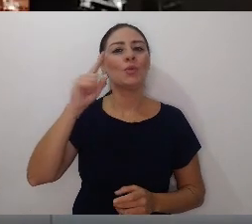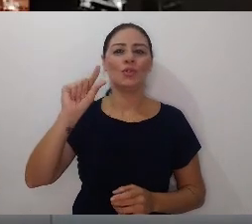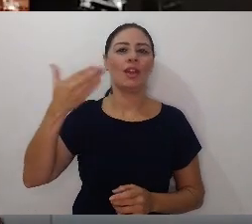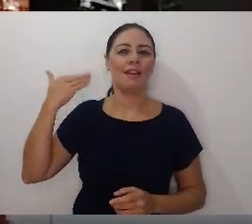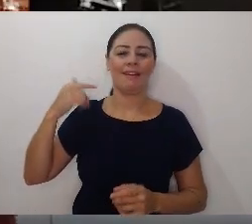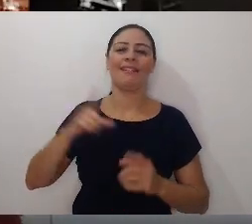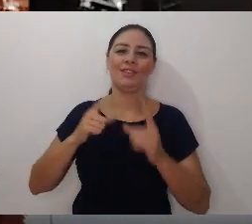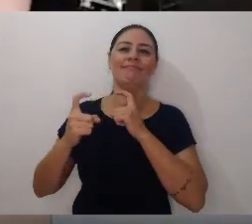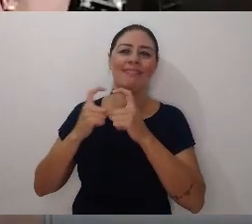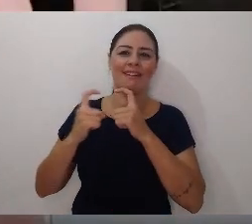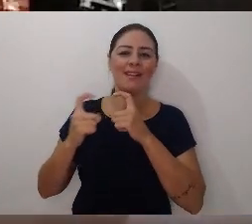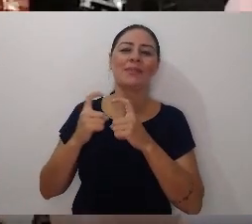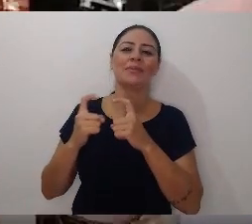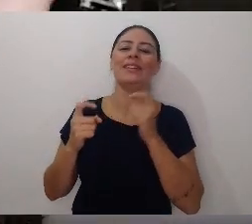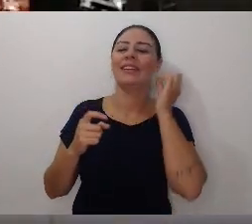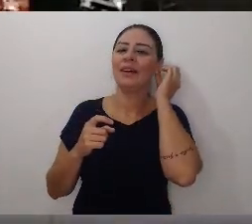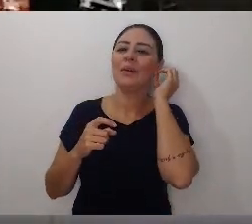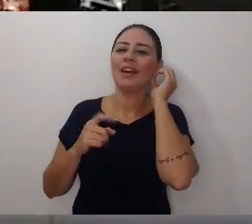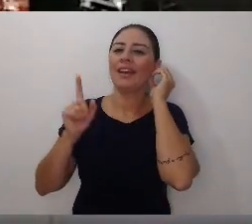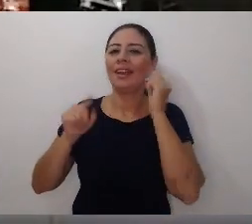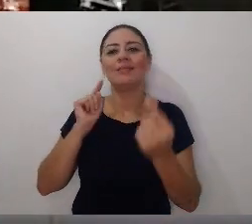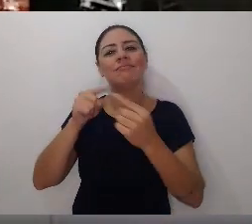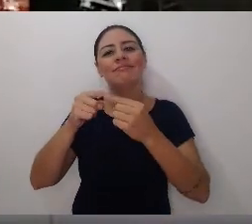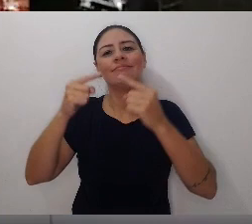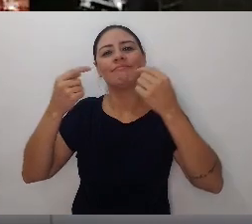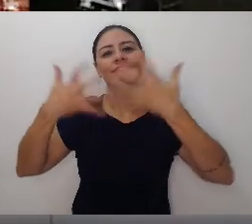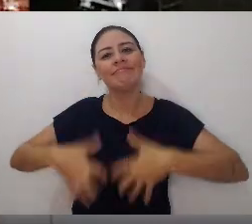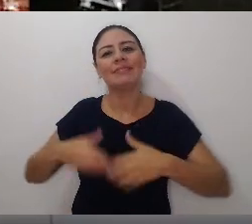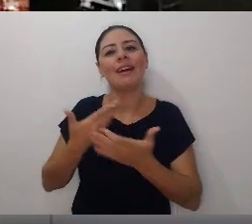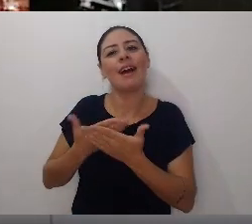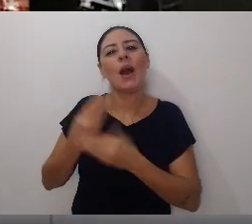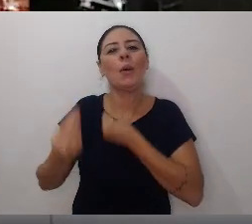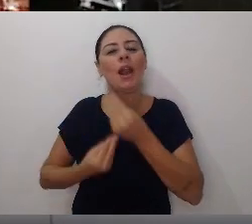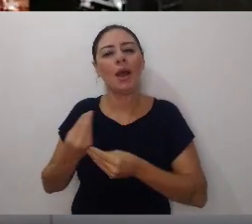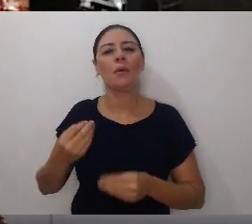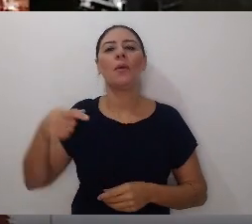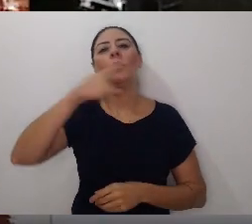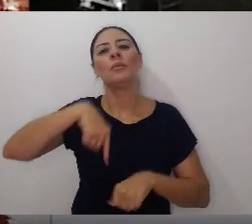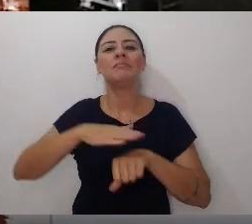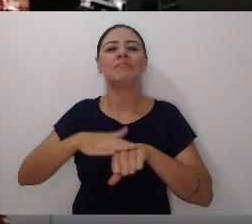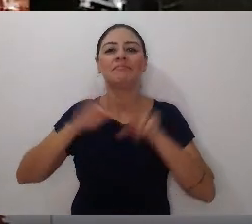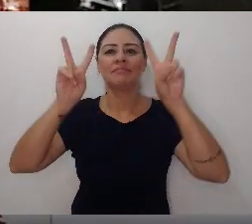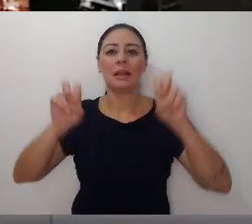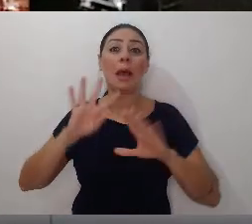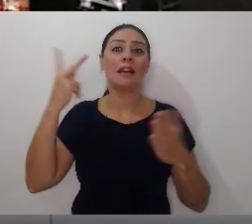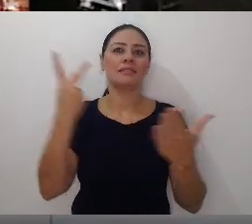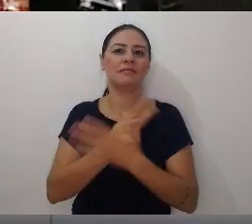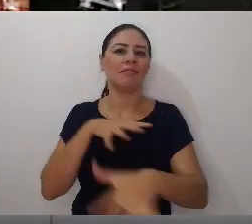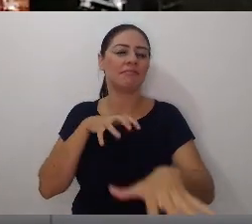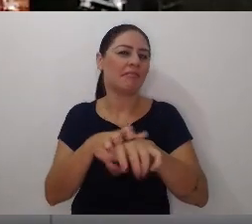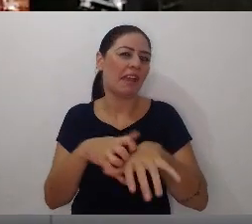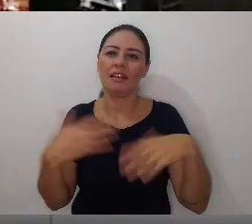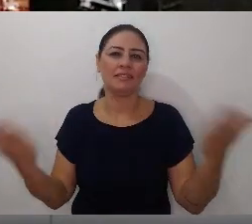qualidade? A gente estava conversando outro dia, que fizemos uma pequena reuniãozinha para saber como ia funcionar a nossa aula. A gente estava conversando sobre